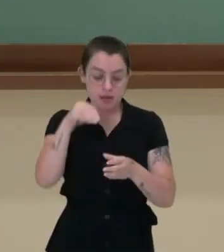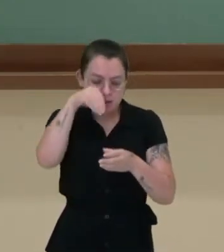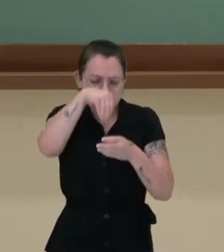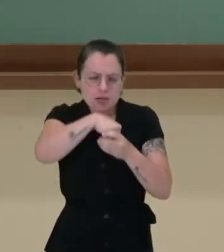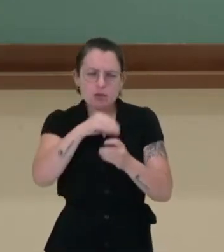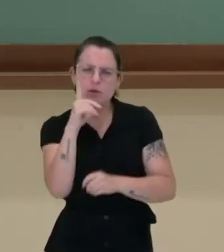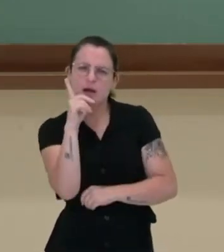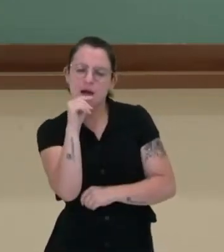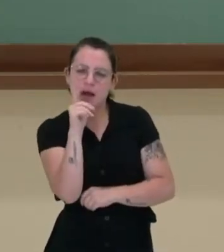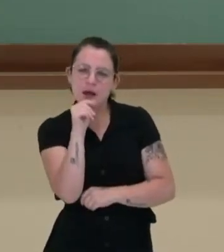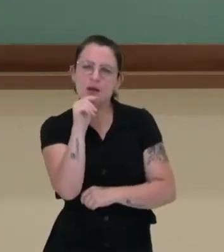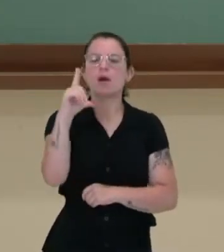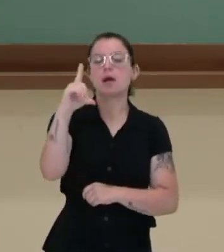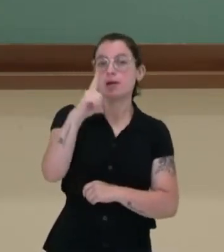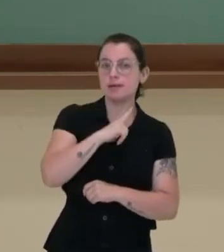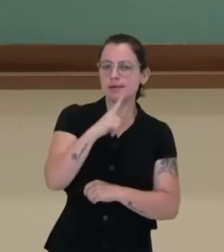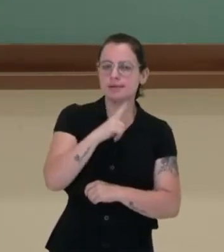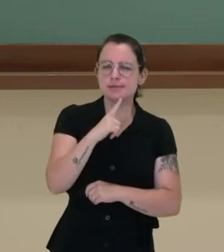água possui